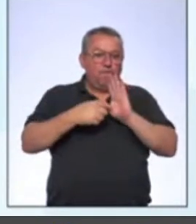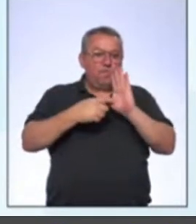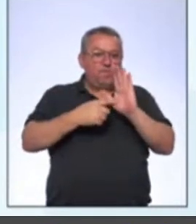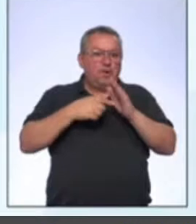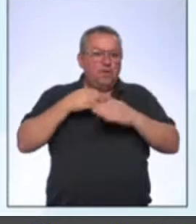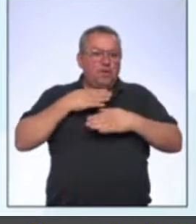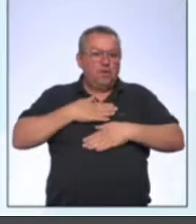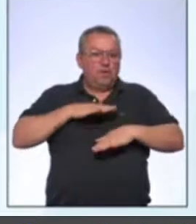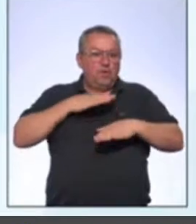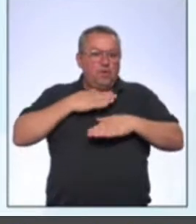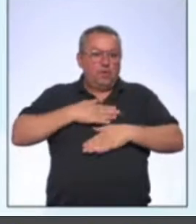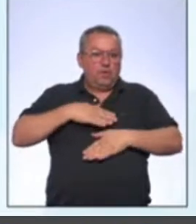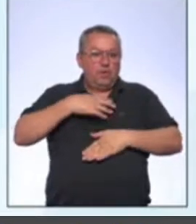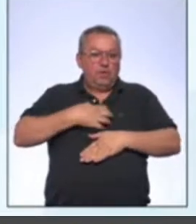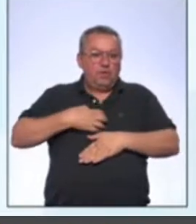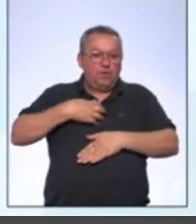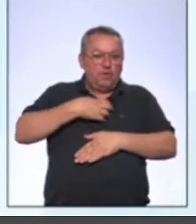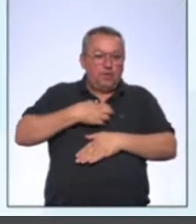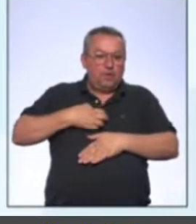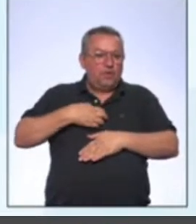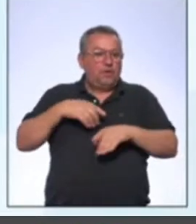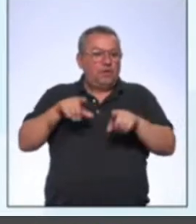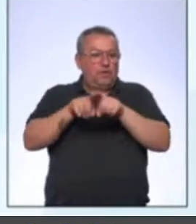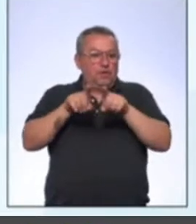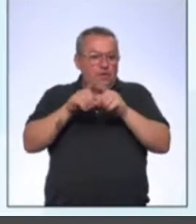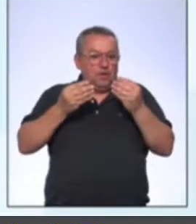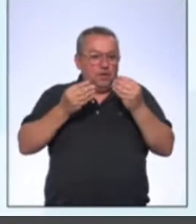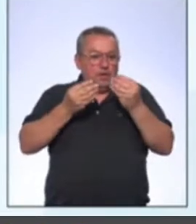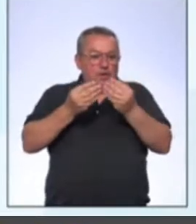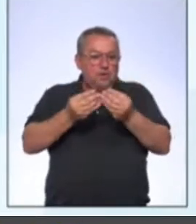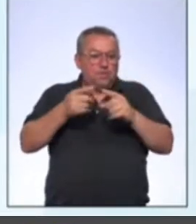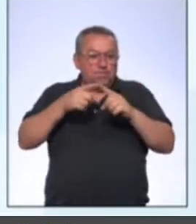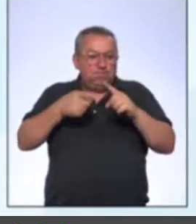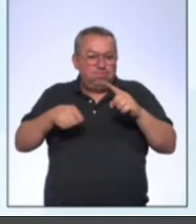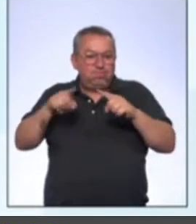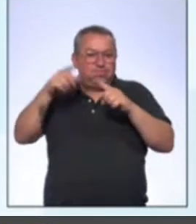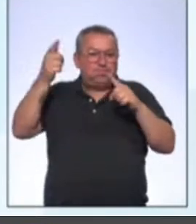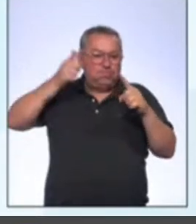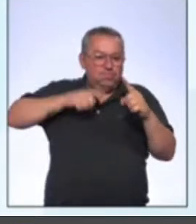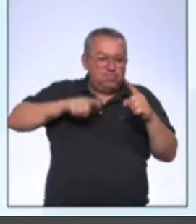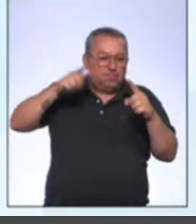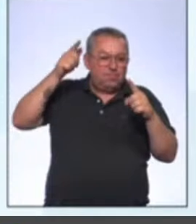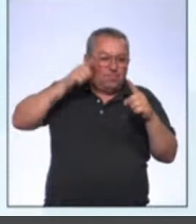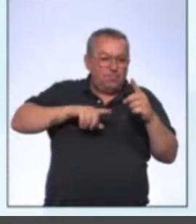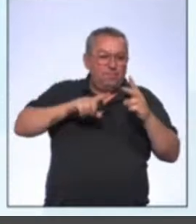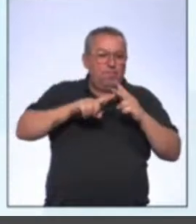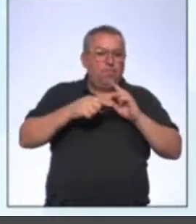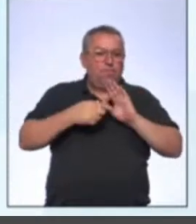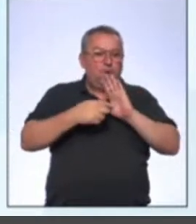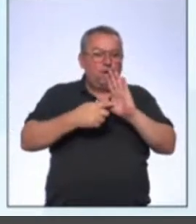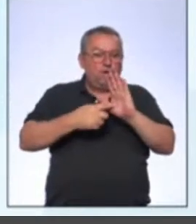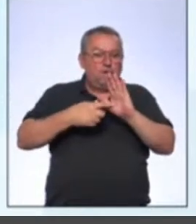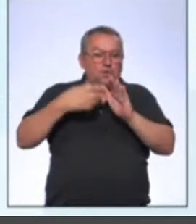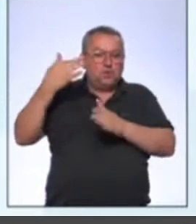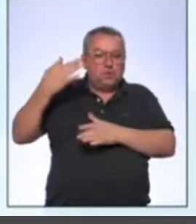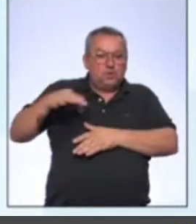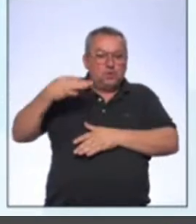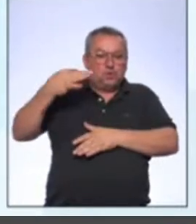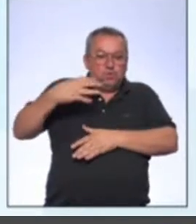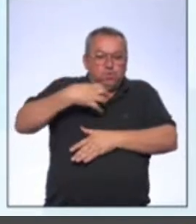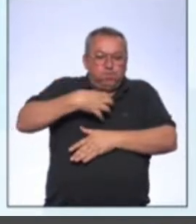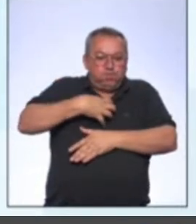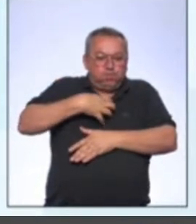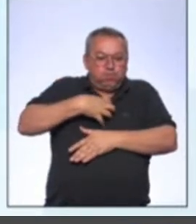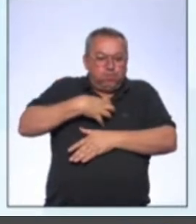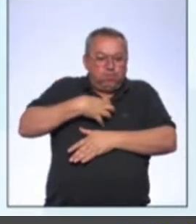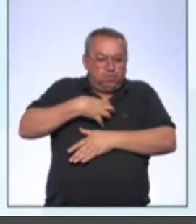lírico. B, produzir o efeito de redundância. C, demonstrar a dor da saudade que sente.